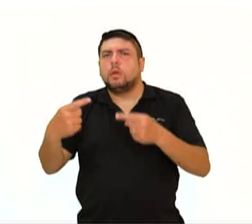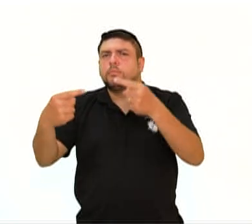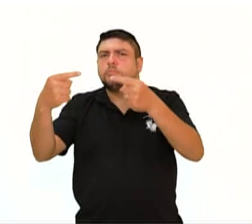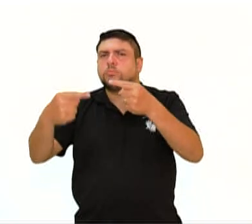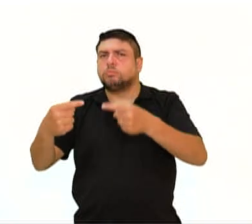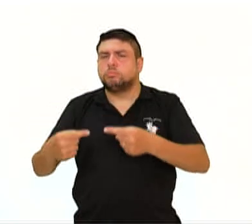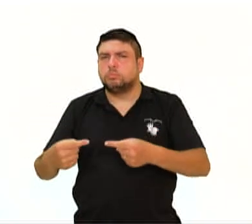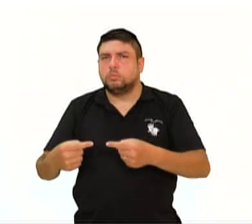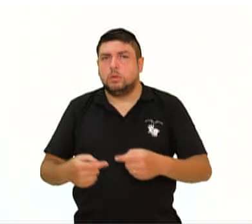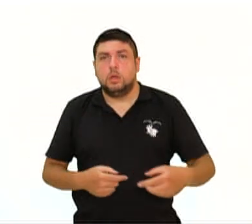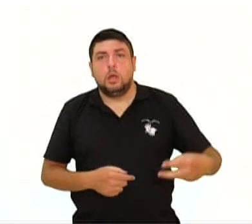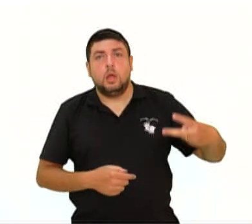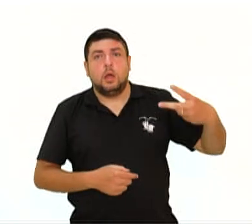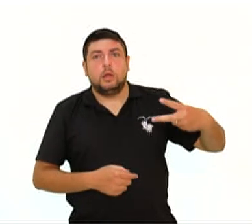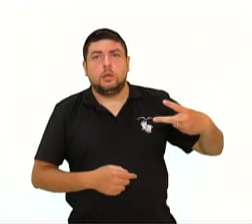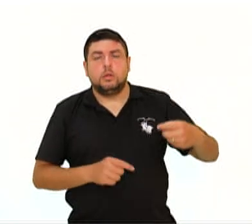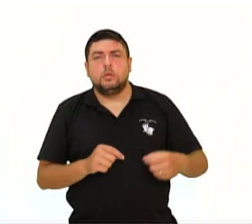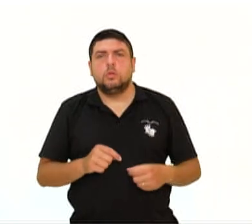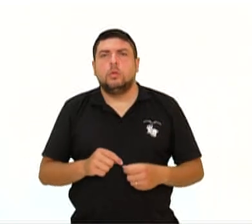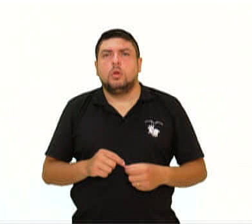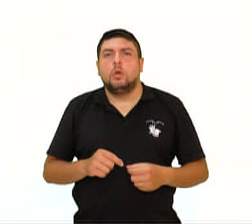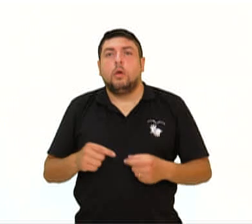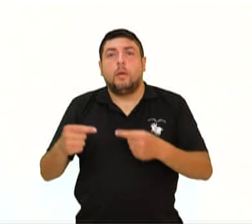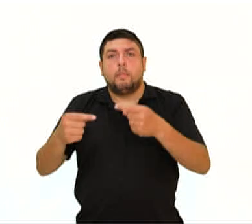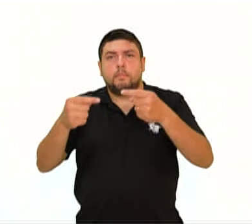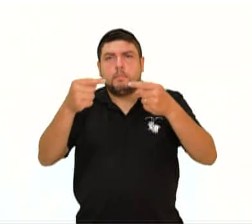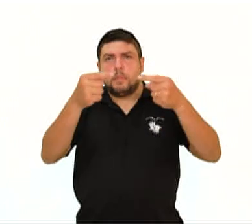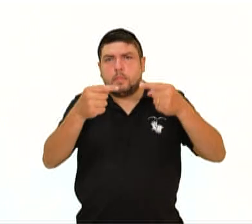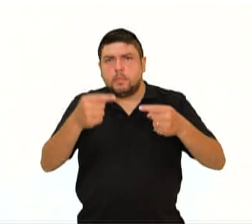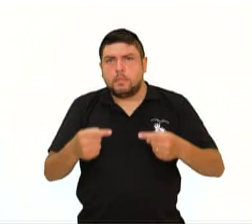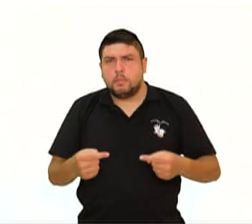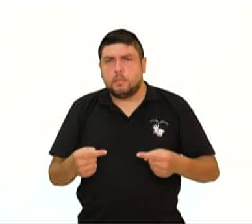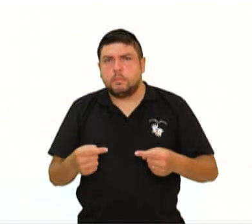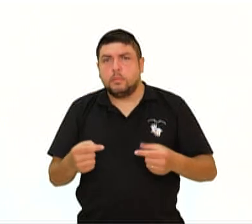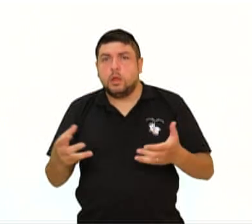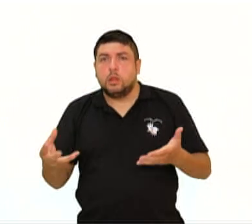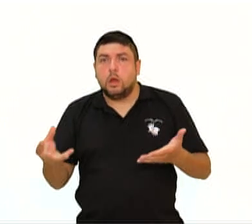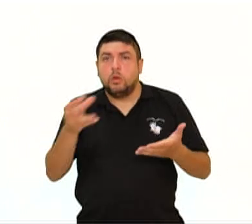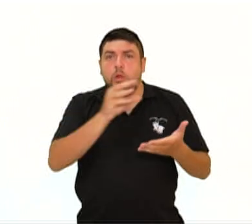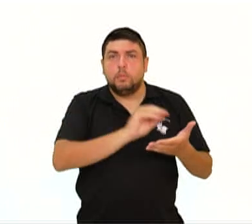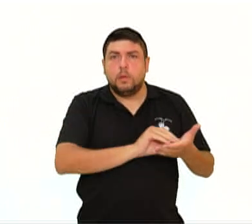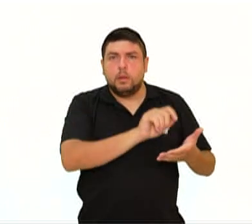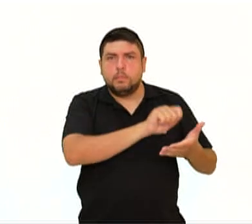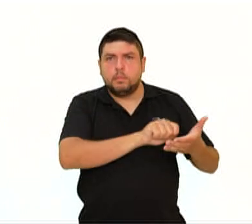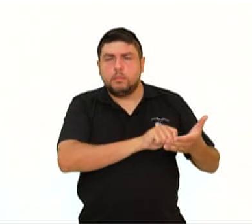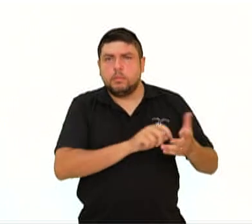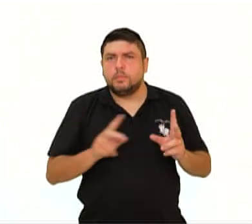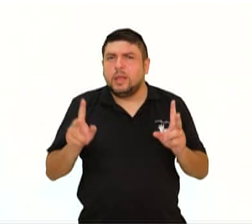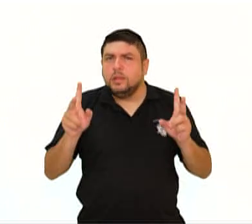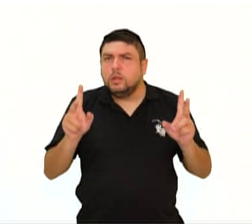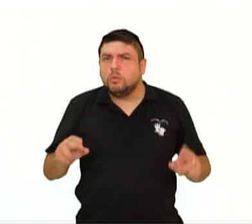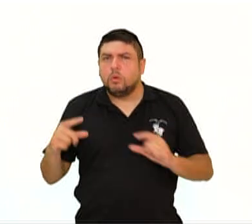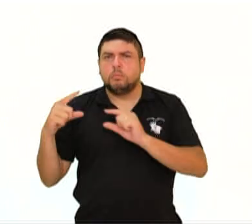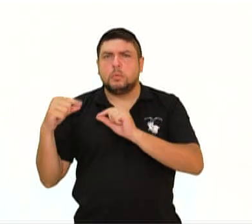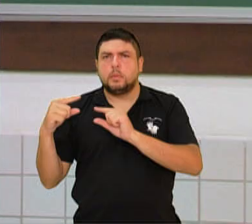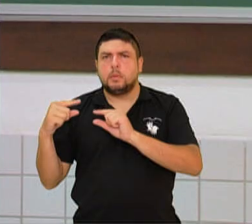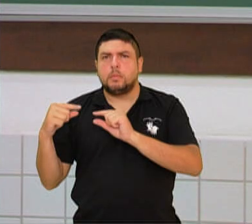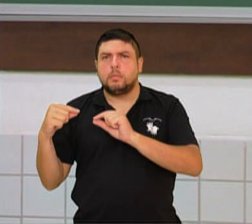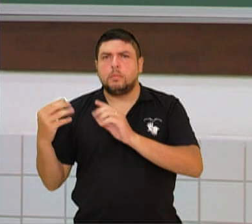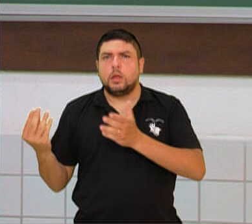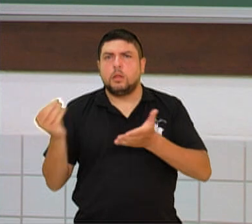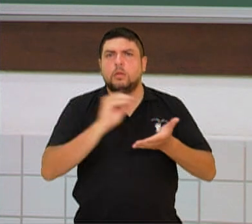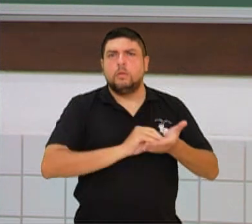segunda, pois geralmente o diálogo é transcrito exatamente como foi conversado. Então, o legal é isso,